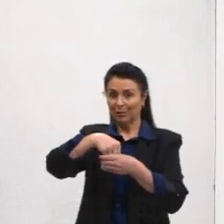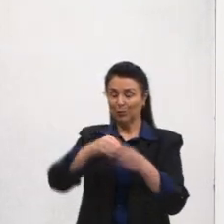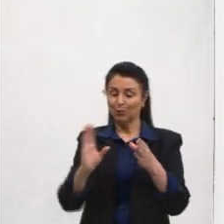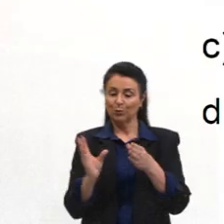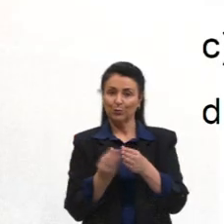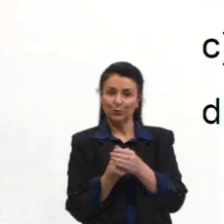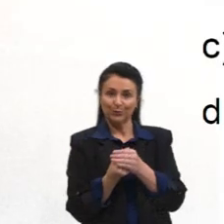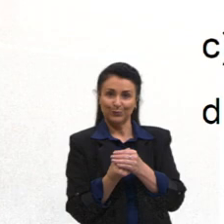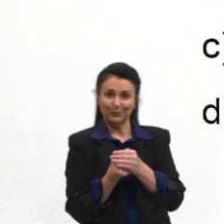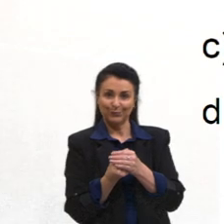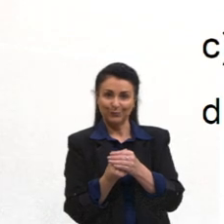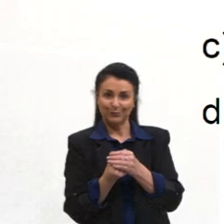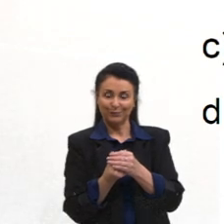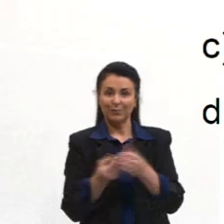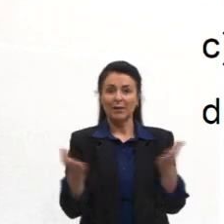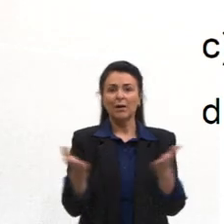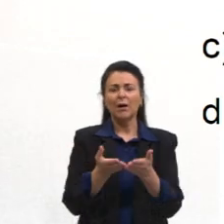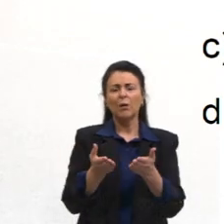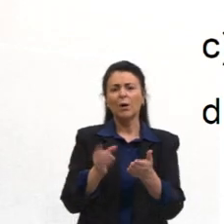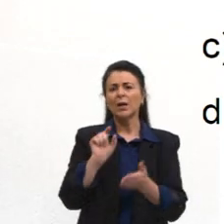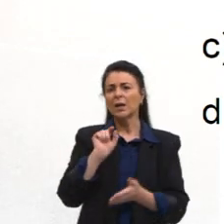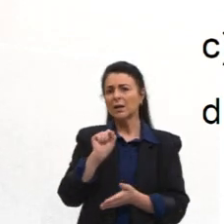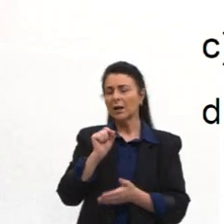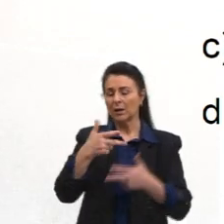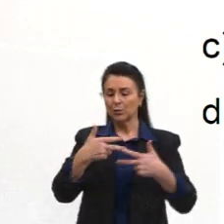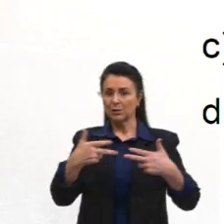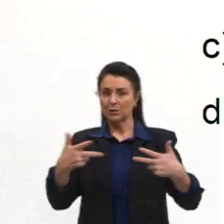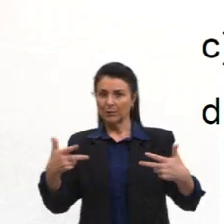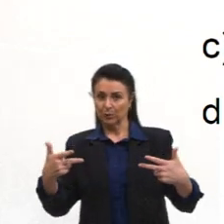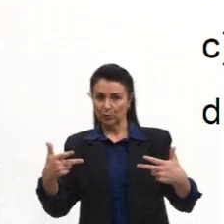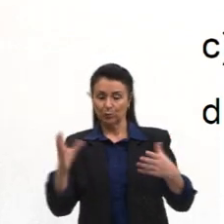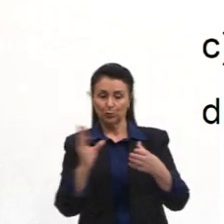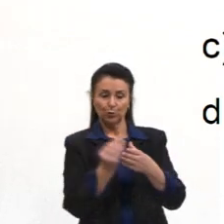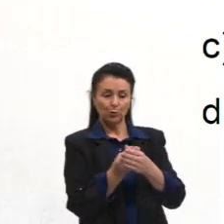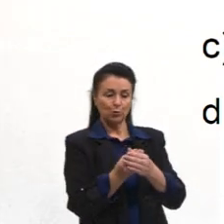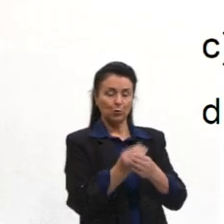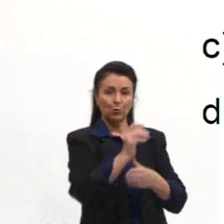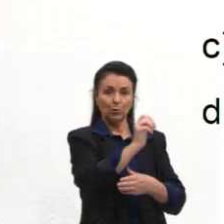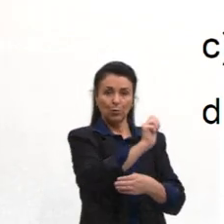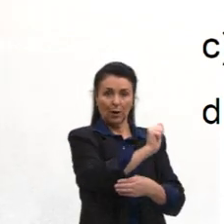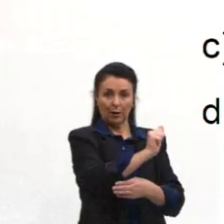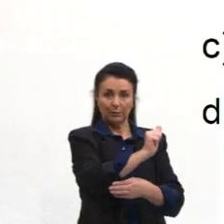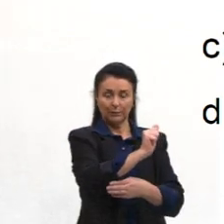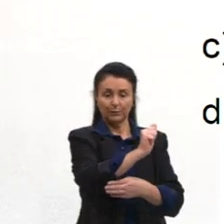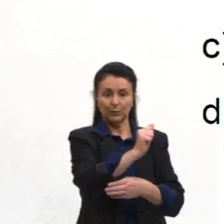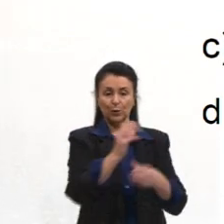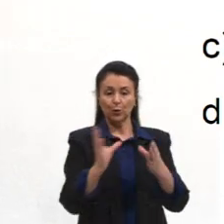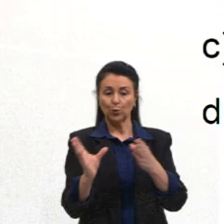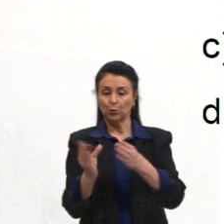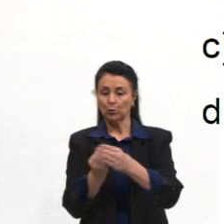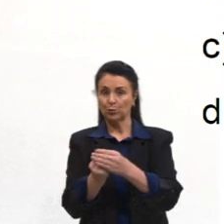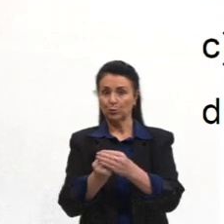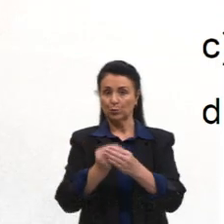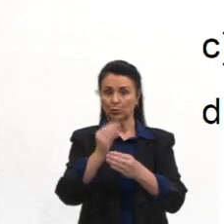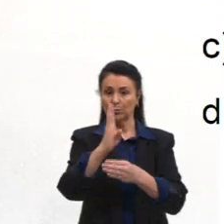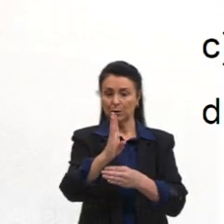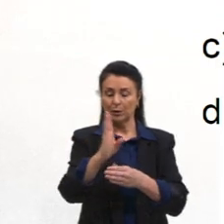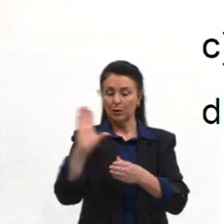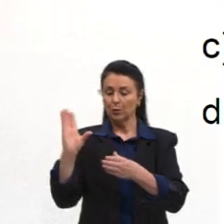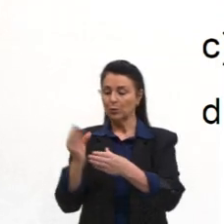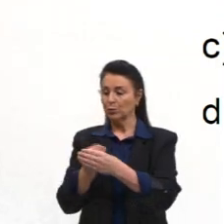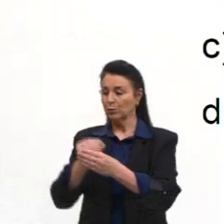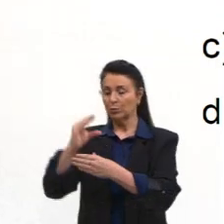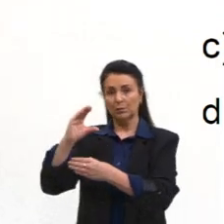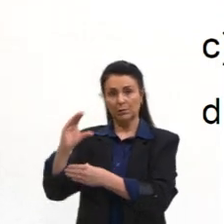e agora nós vamos estabelecer Quem são tão os elementos do conjunto A conjunto B e conjuntos E